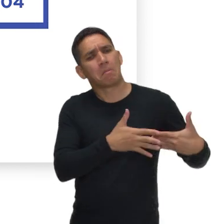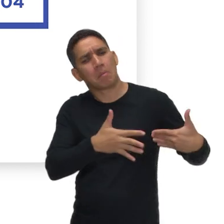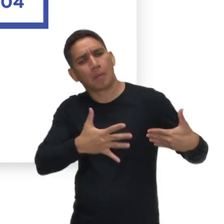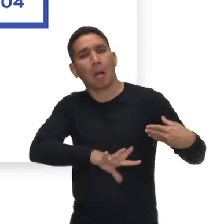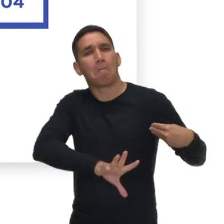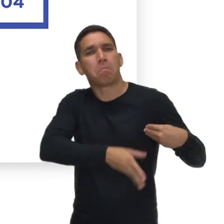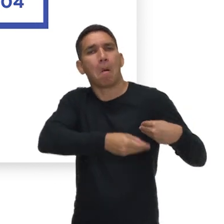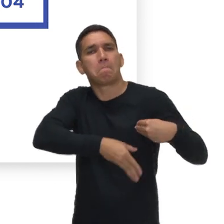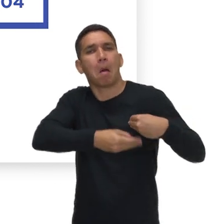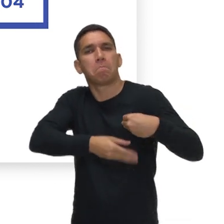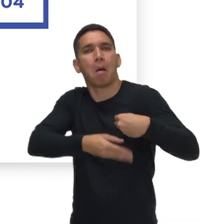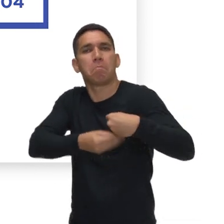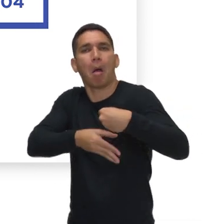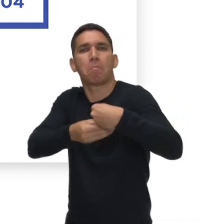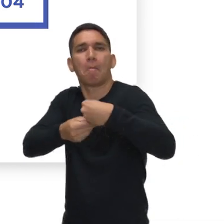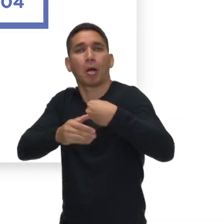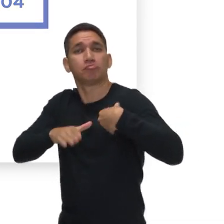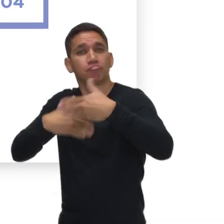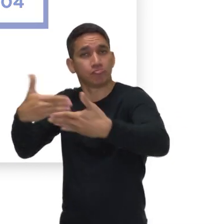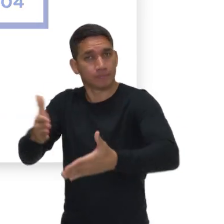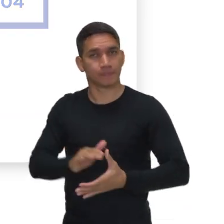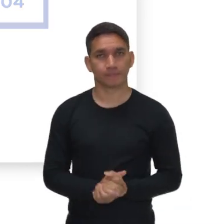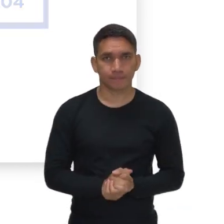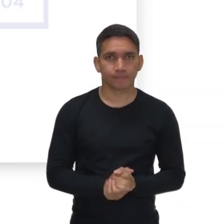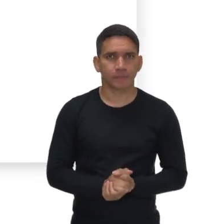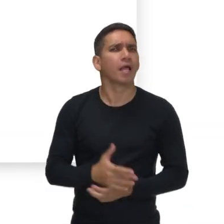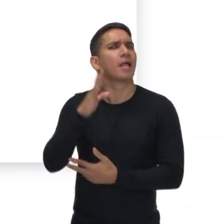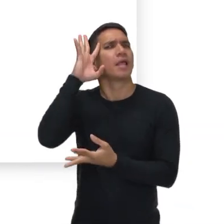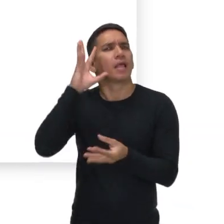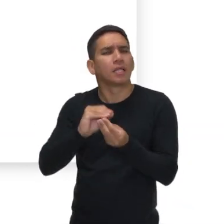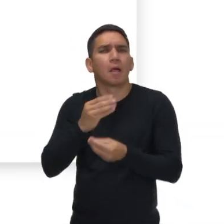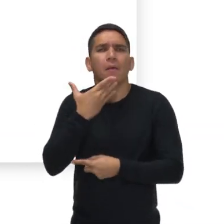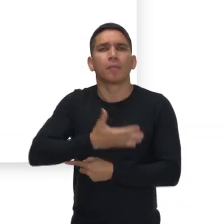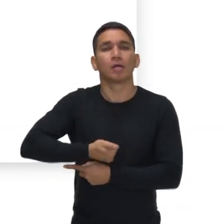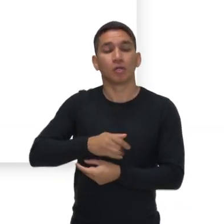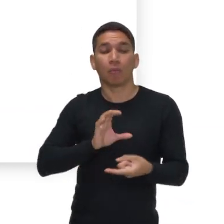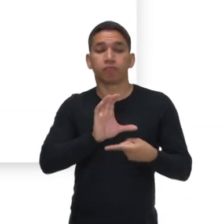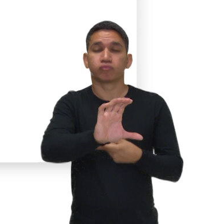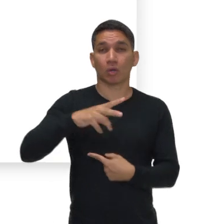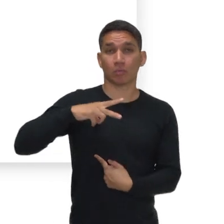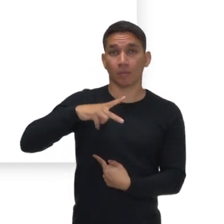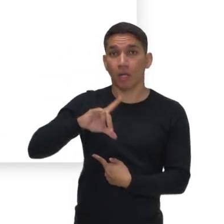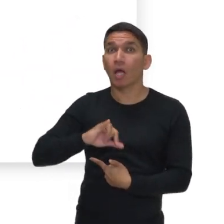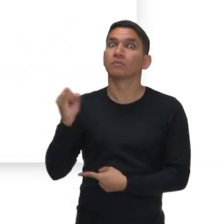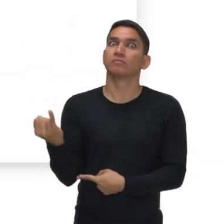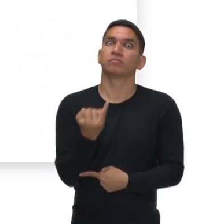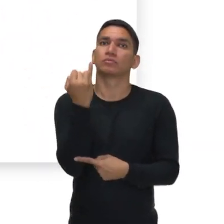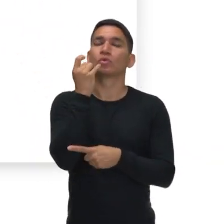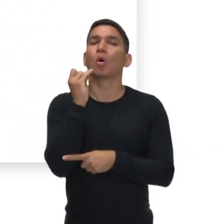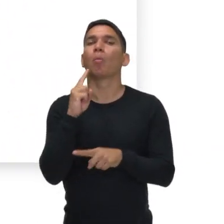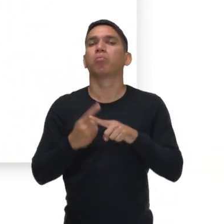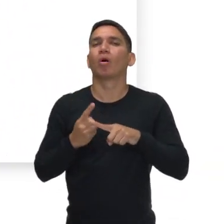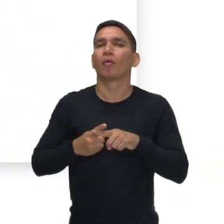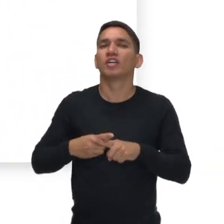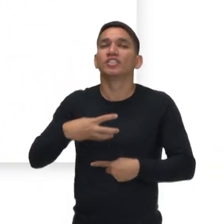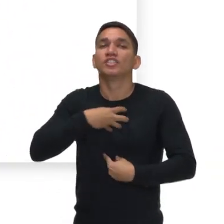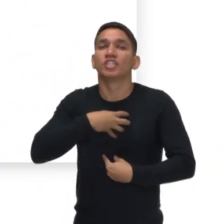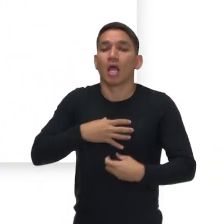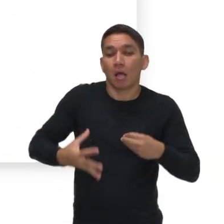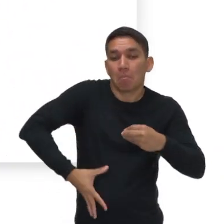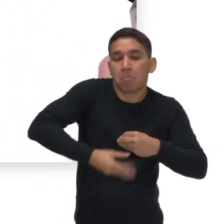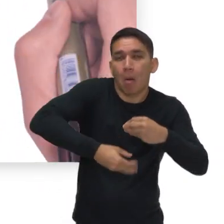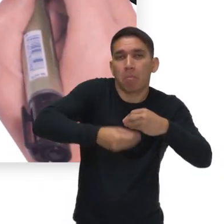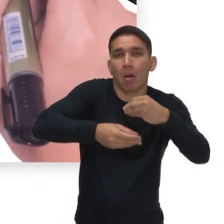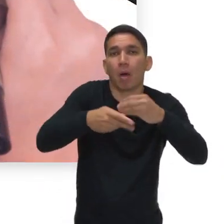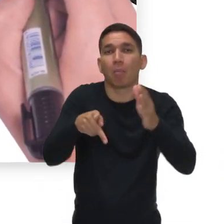R$ 306,04. E assim consecutivamente. Conhecer a previdência privada é importante, pois é uma forma